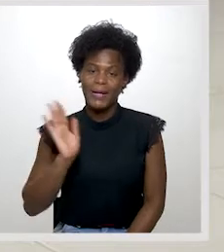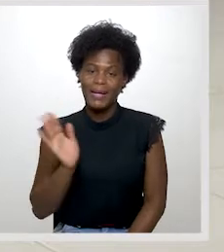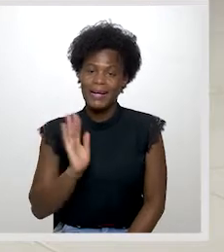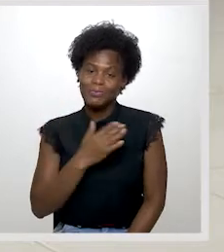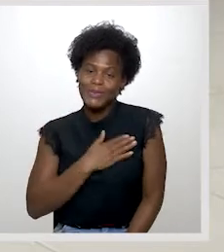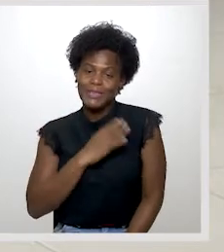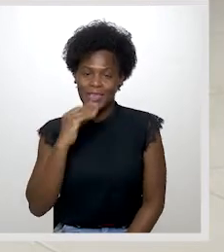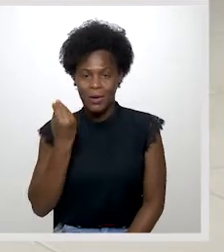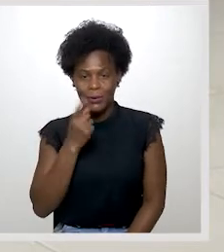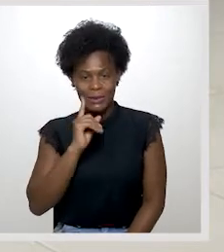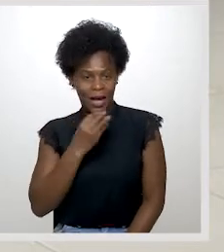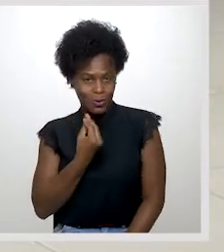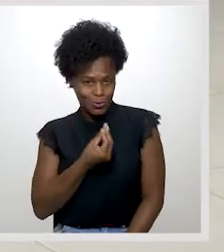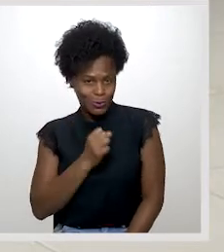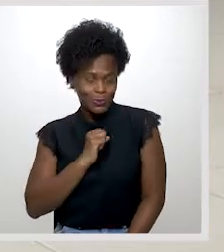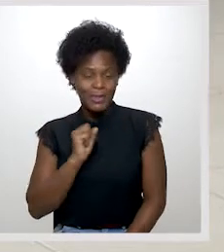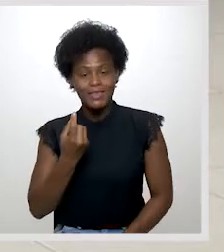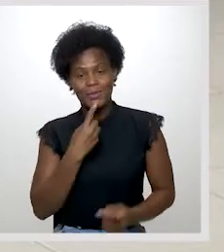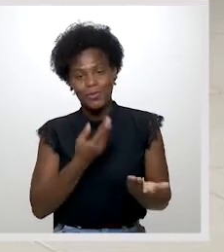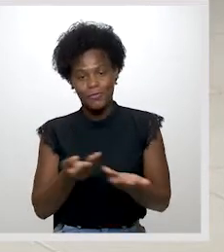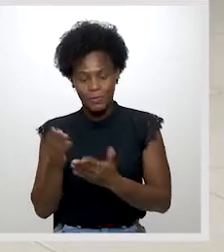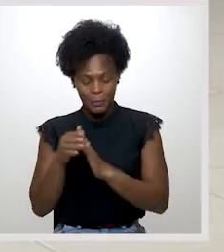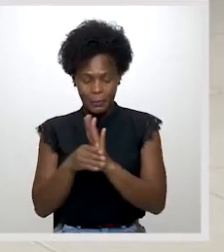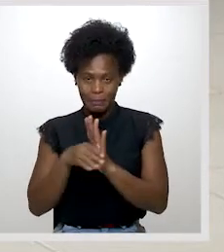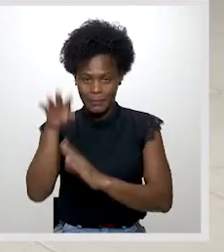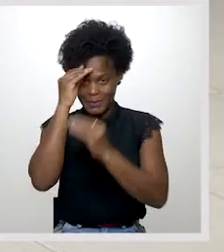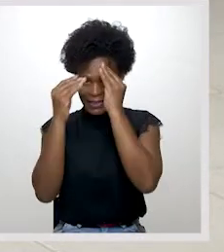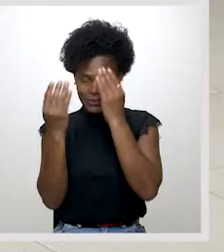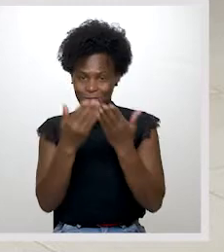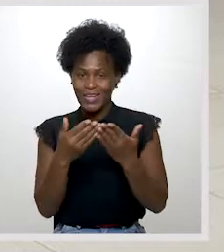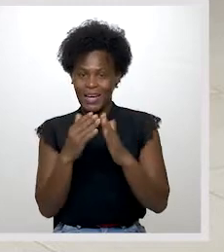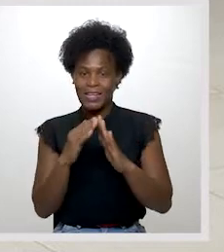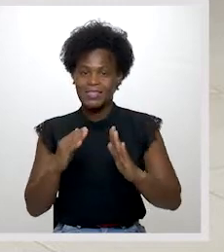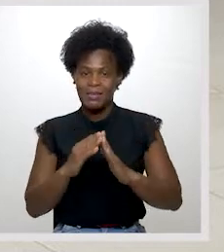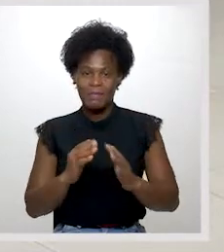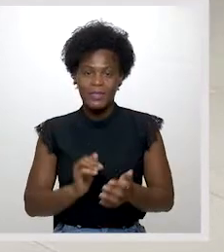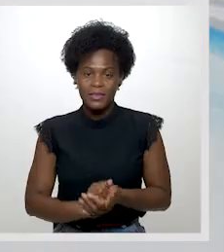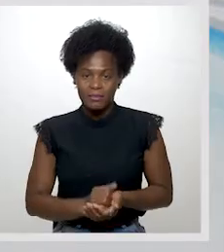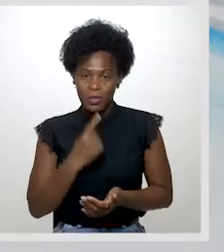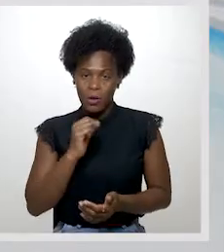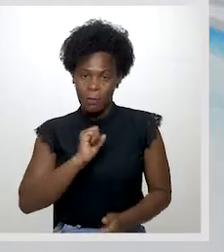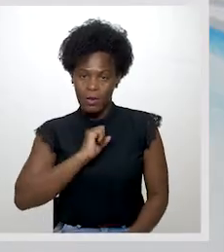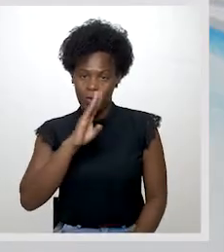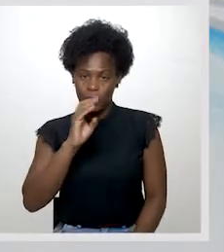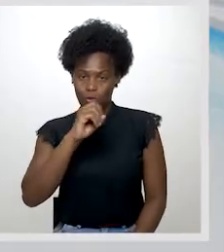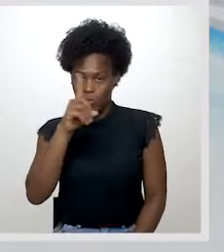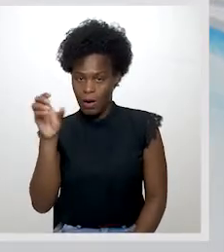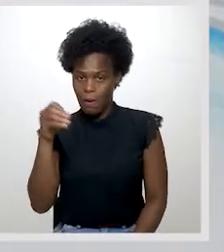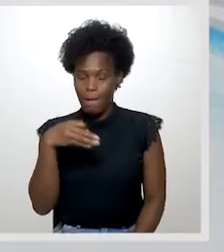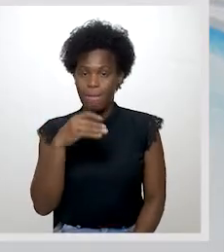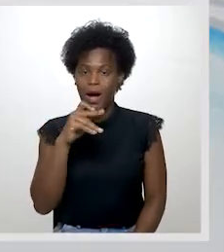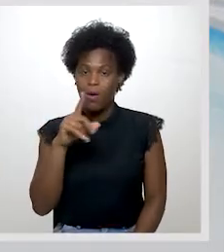Olá, queridos alunos, queridas alunas, sejam bem-vindos ao programa Aprender e Estudar em Casa. Meu nome é João Paulo